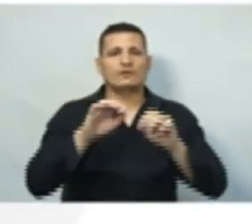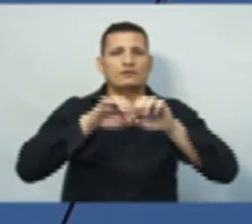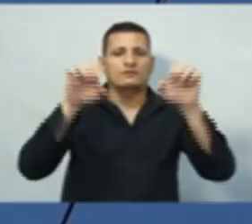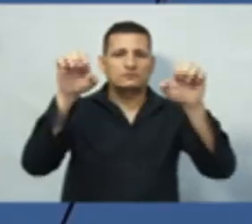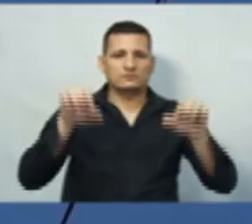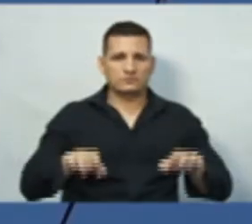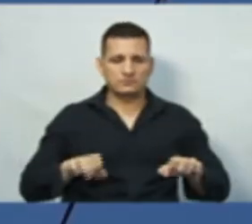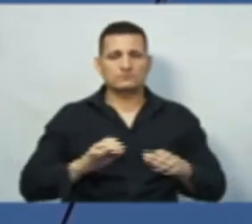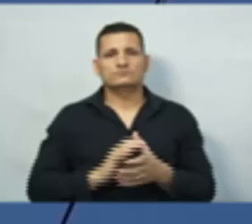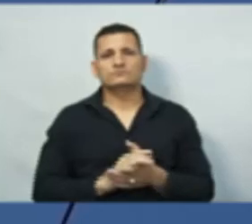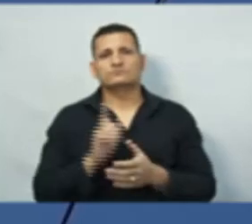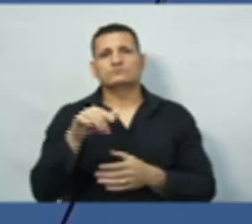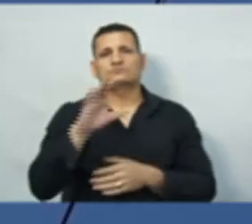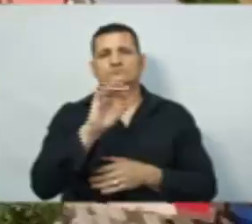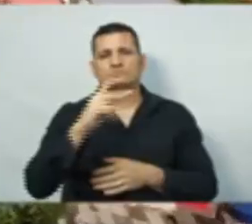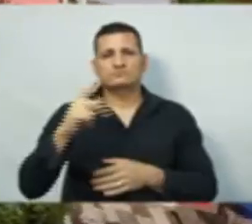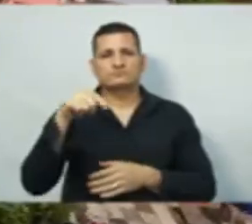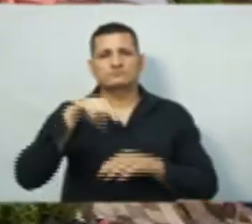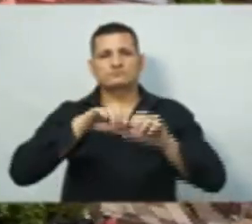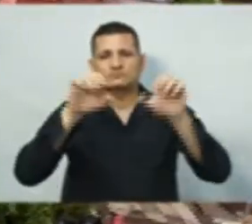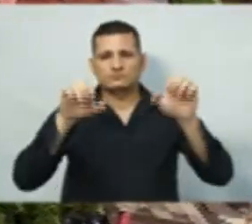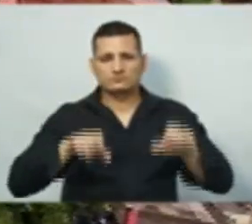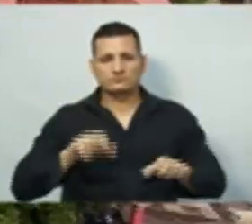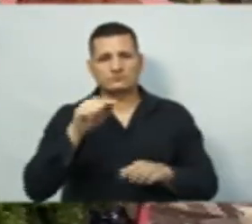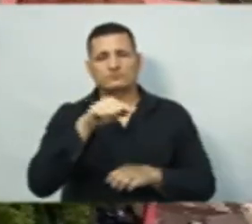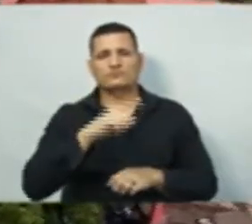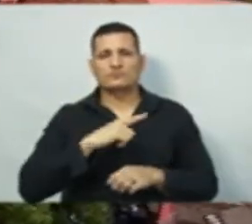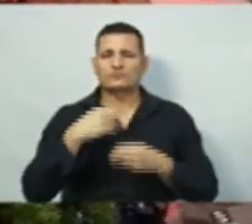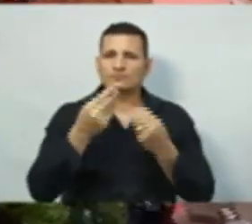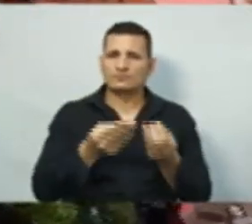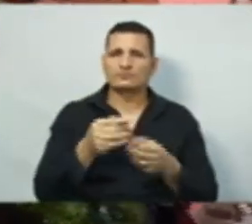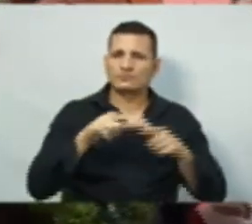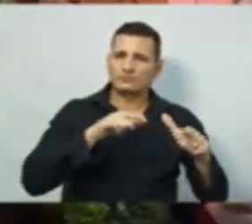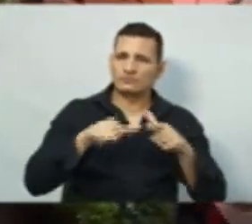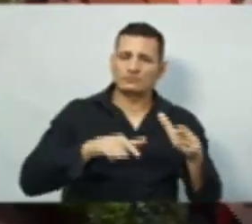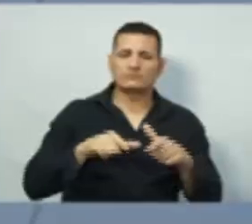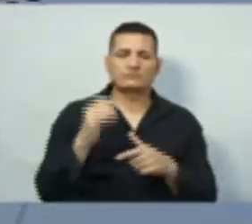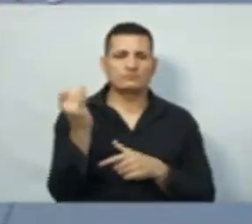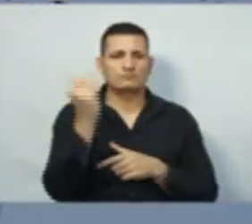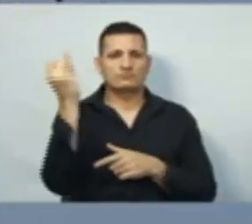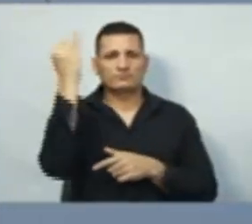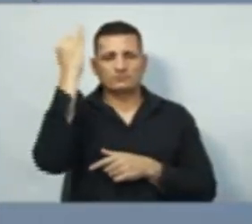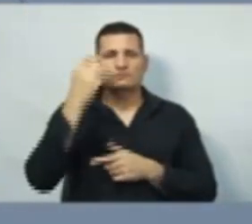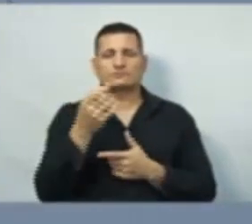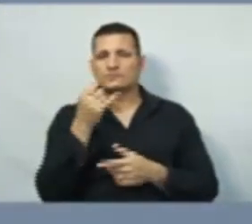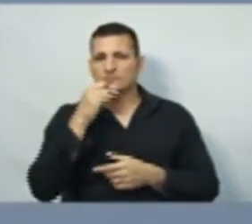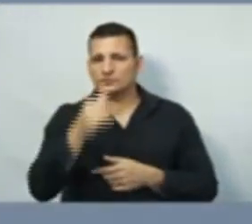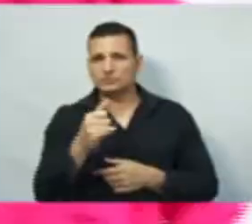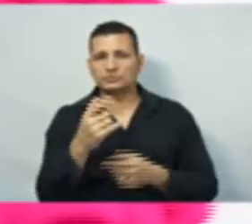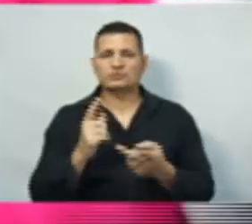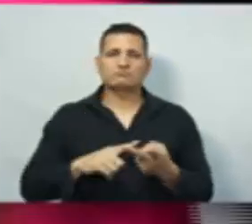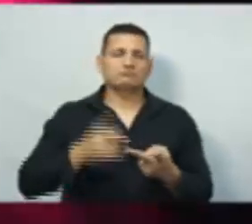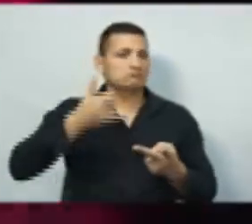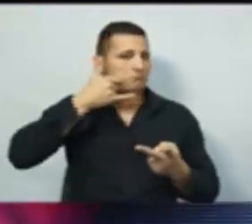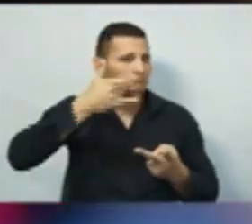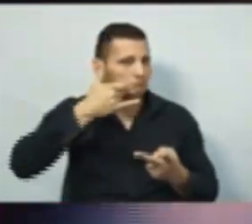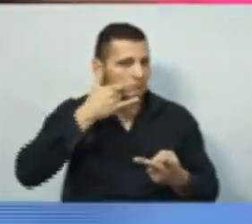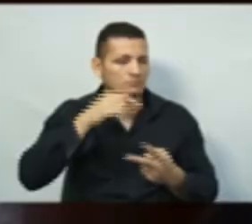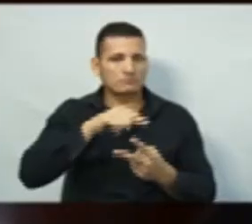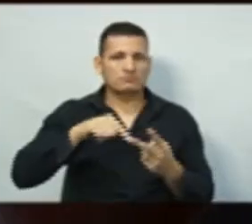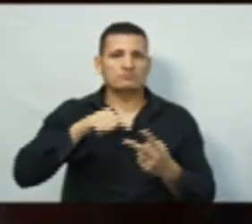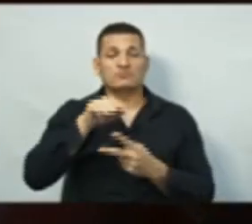infraestrutura. Uma cooperativa de infraestrutura oferece serviços essenciais como energia e telefonia, de